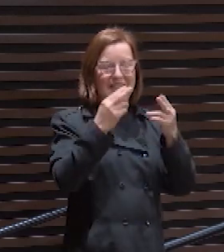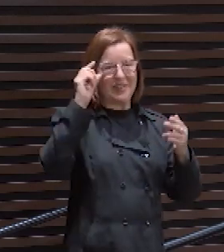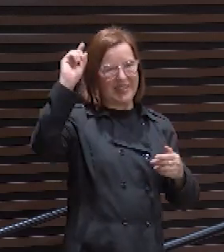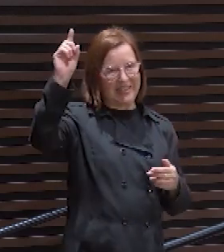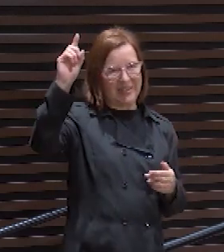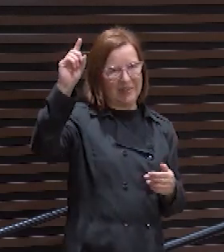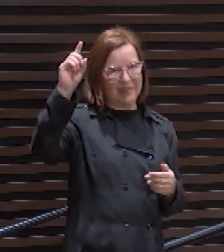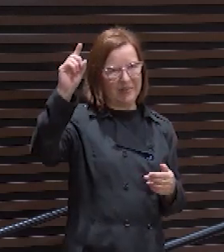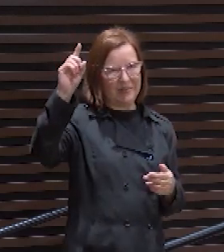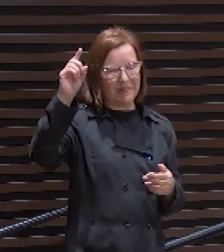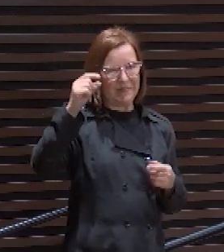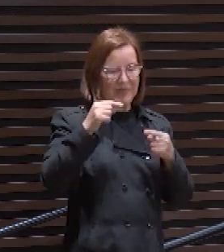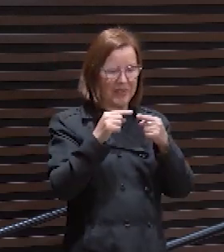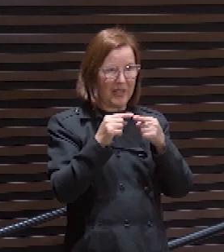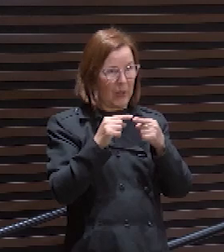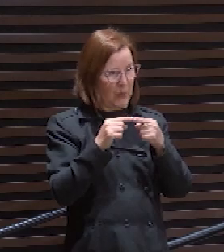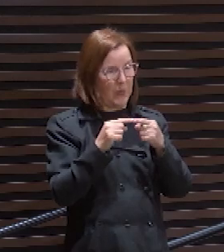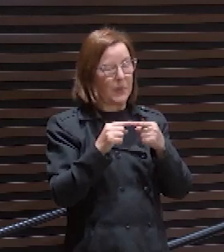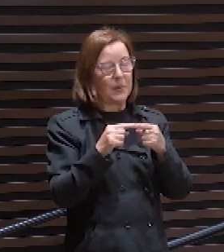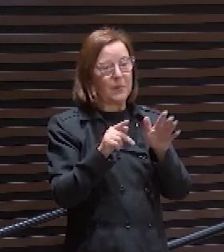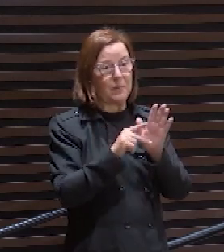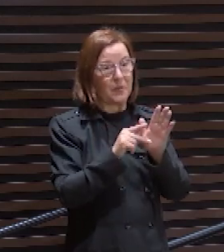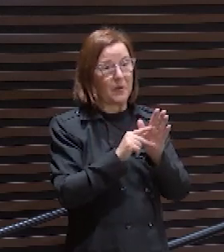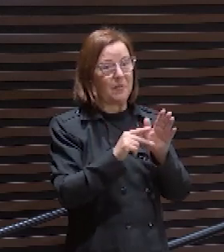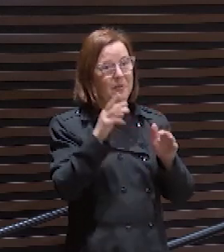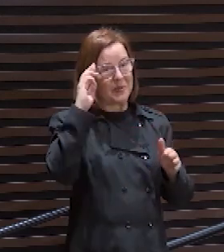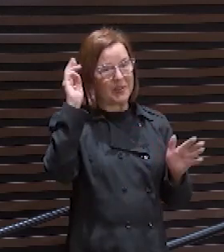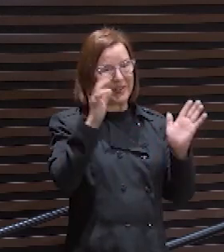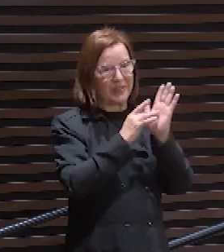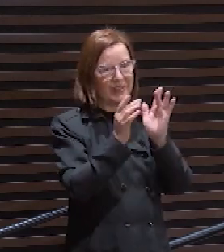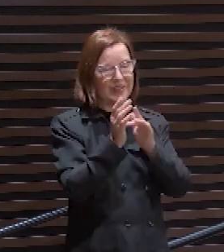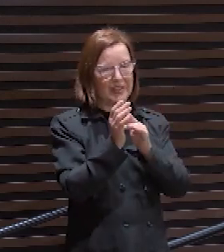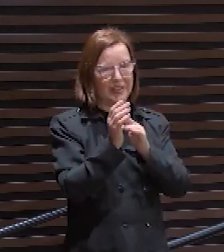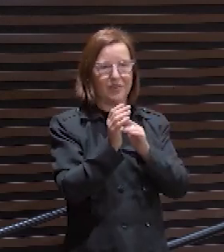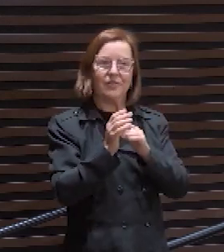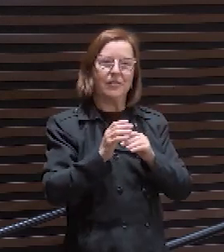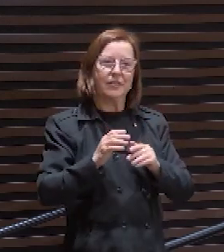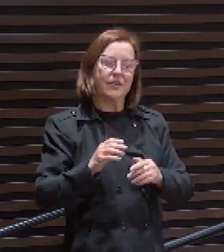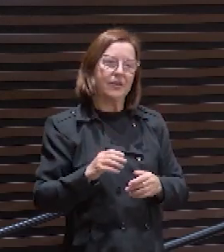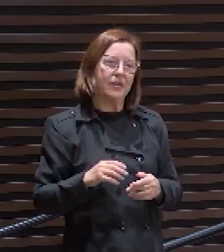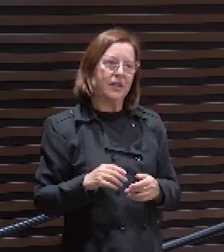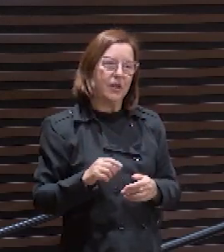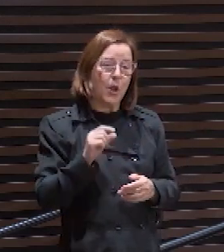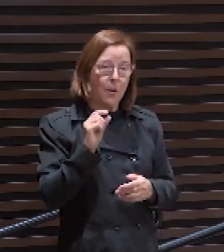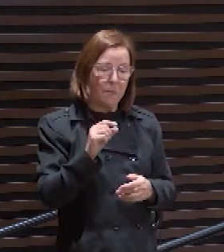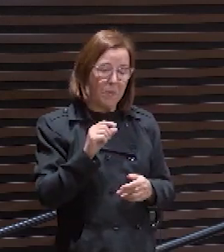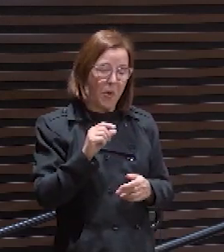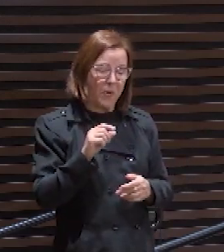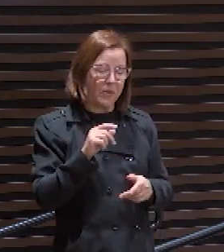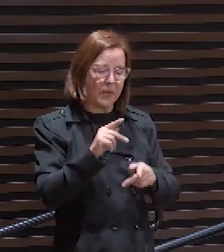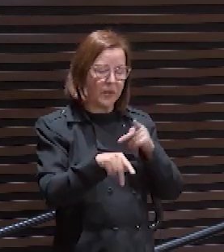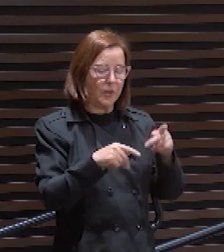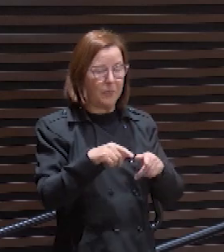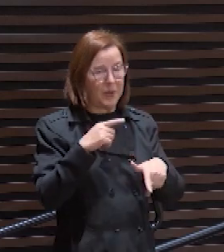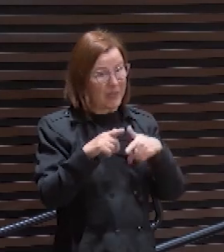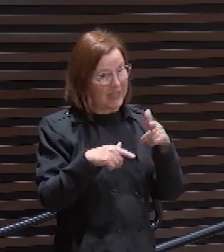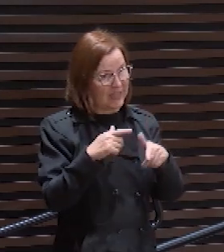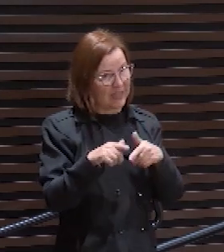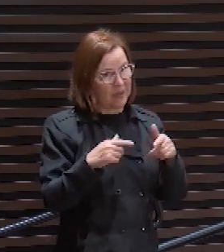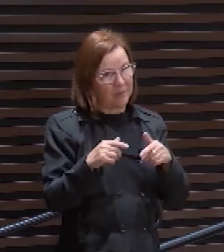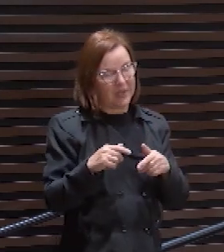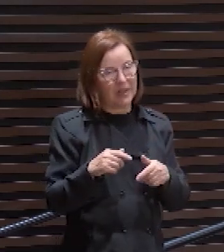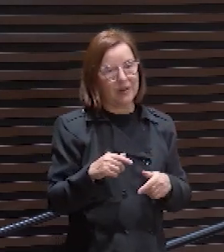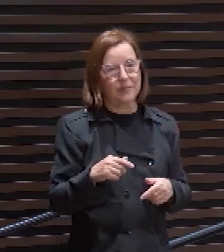De acordo com o próprio Senhor Jesus, a seara é grande, mas poucos são os trabalhadores. Ou seja,